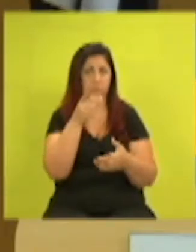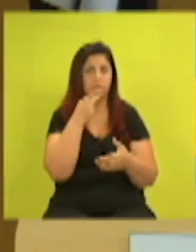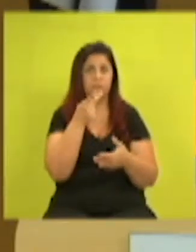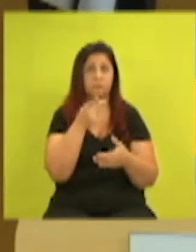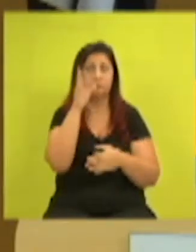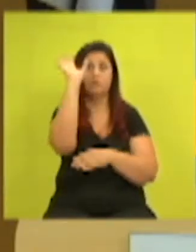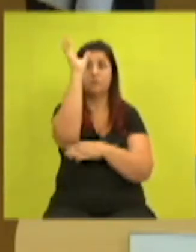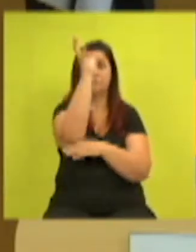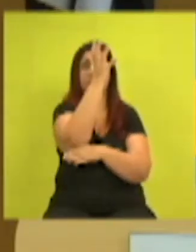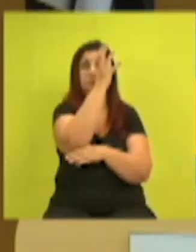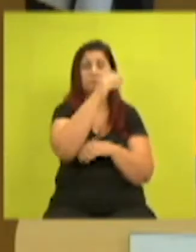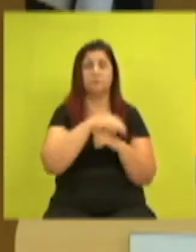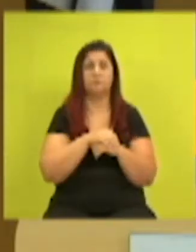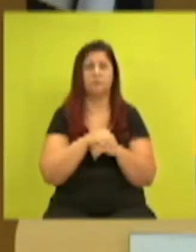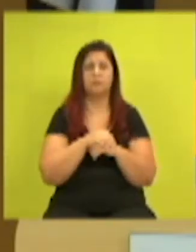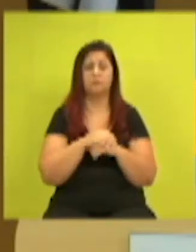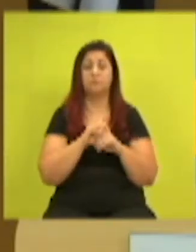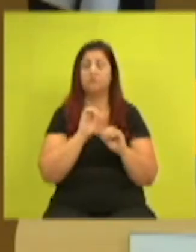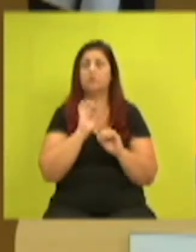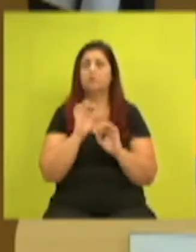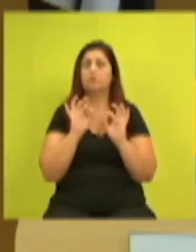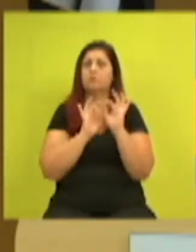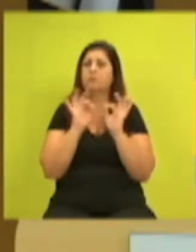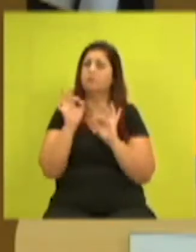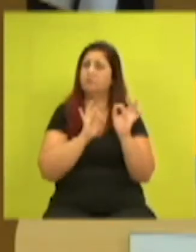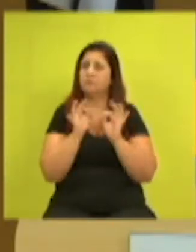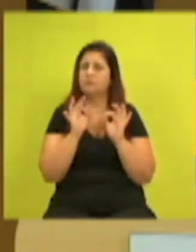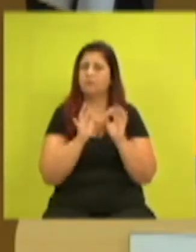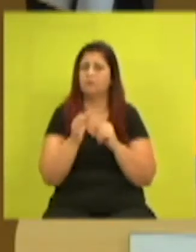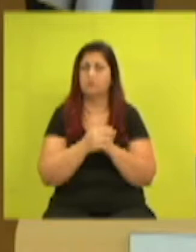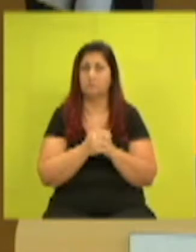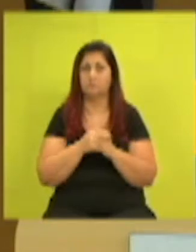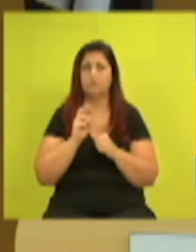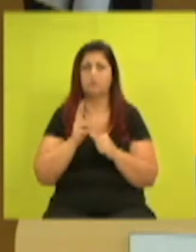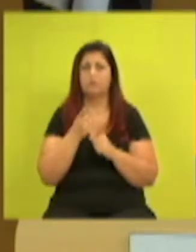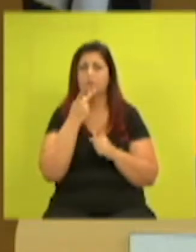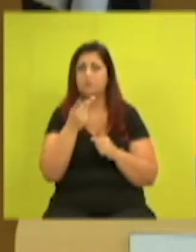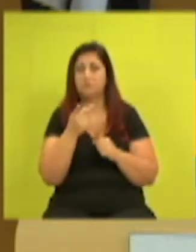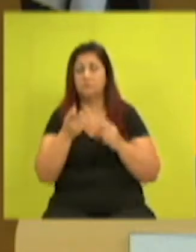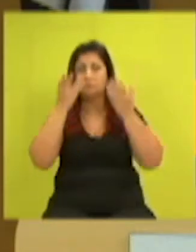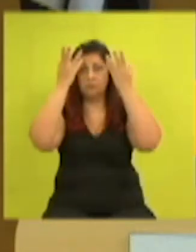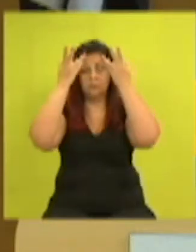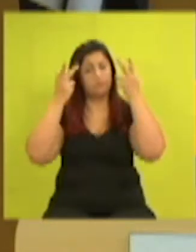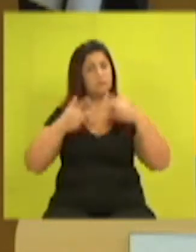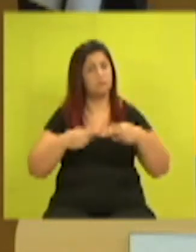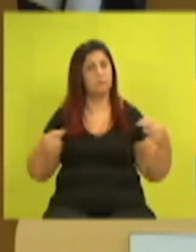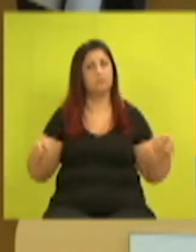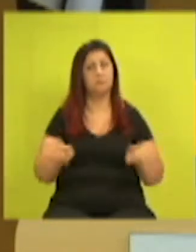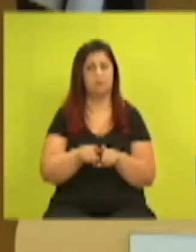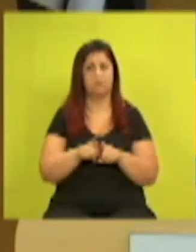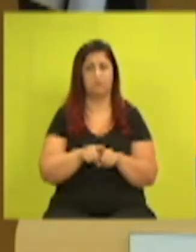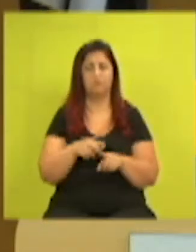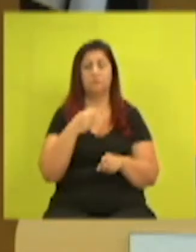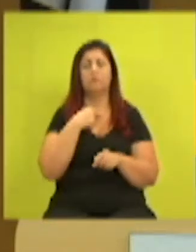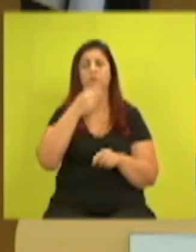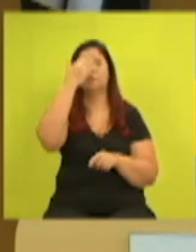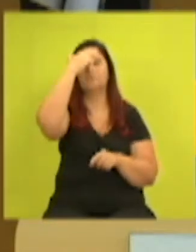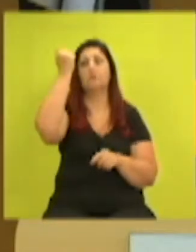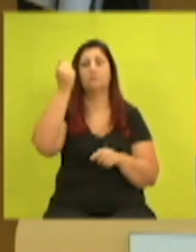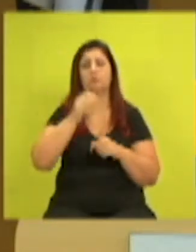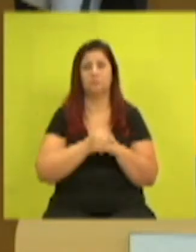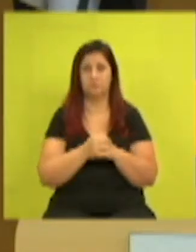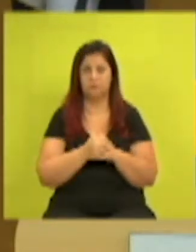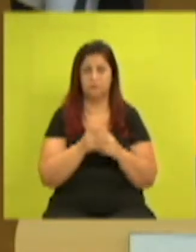ambiente. Então, isso aqui é só para adequar, para dar mais destaque sempre à causa animal, não é? Então, o